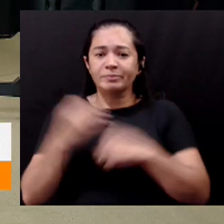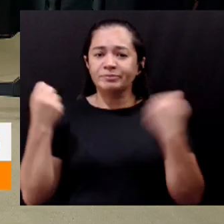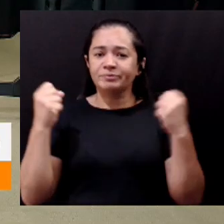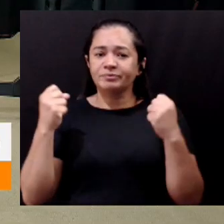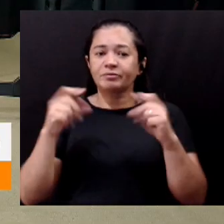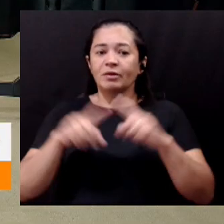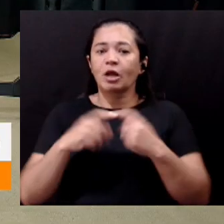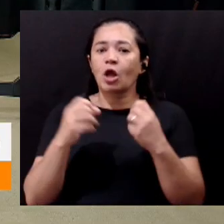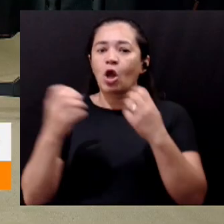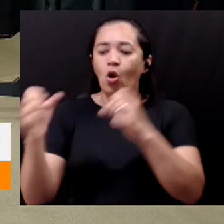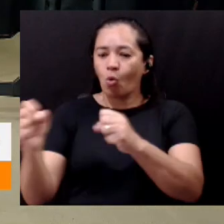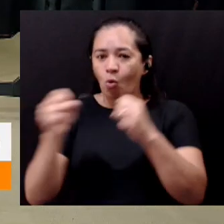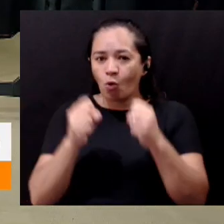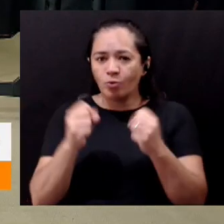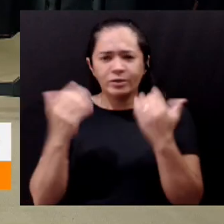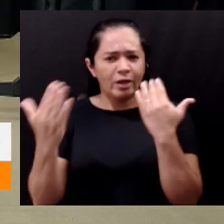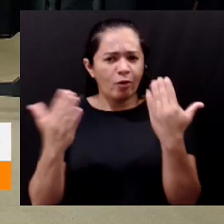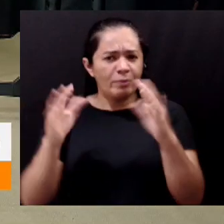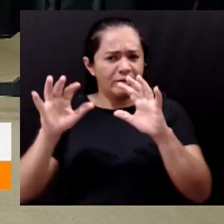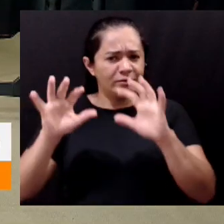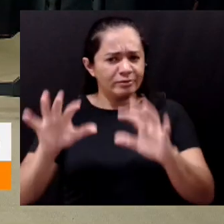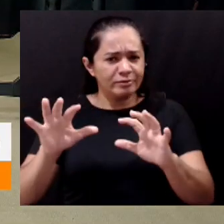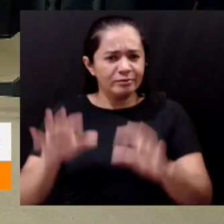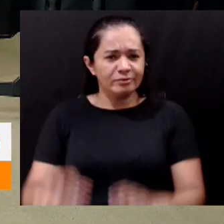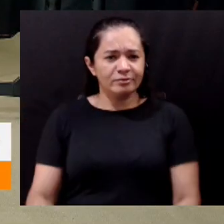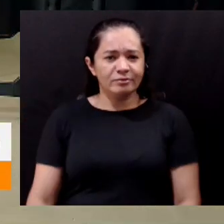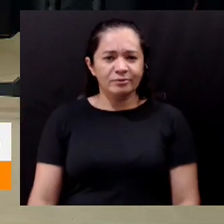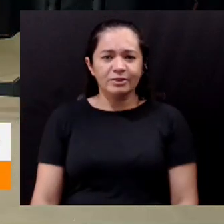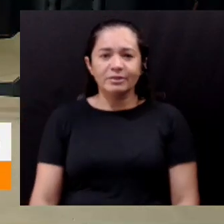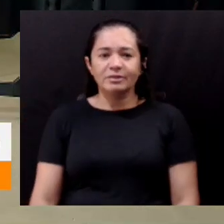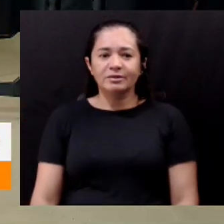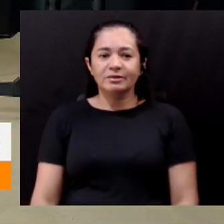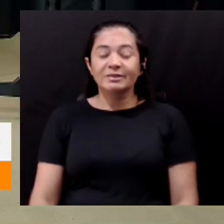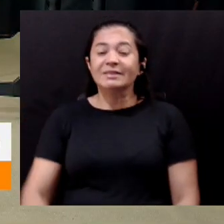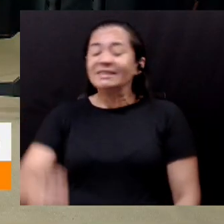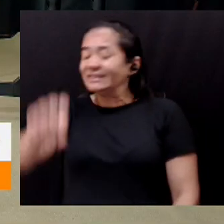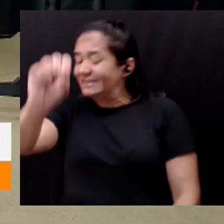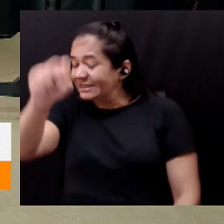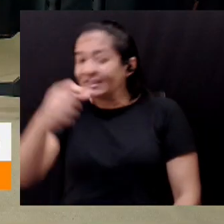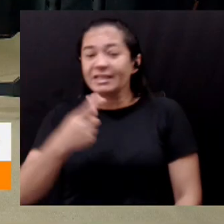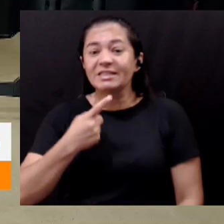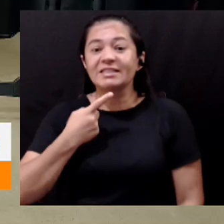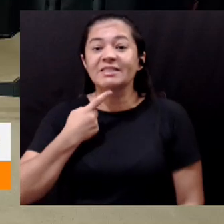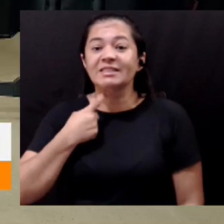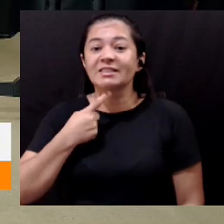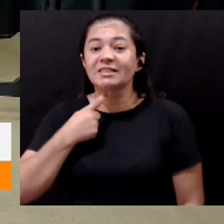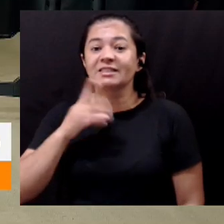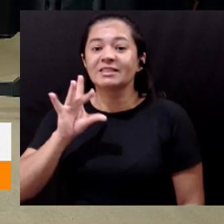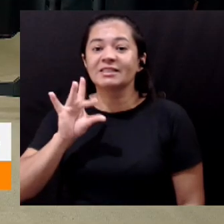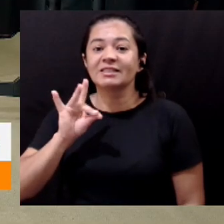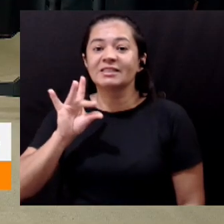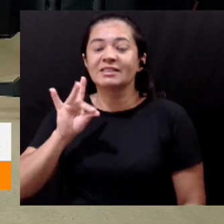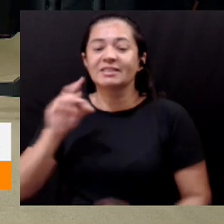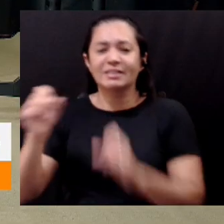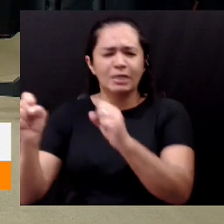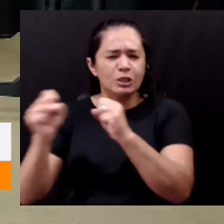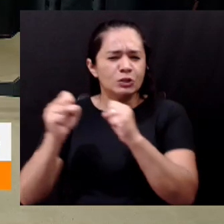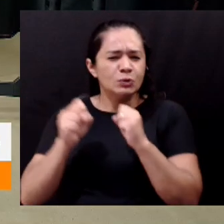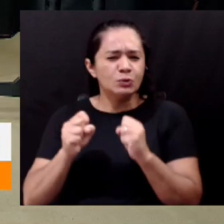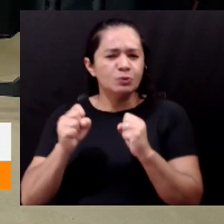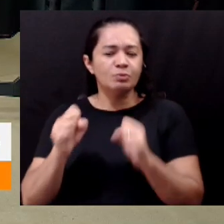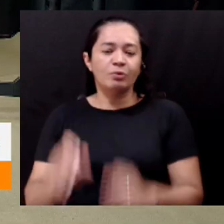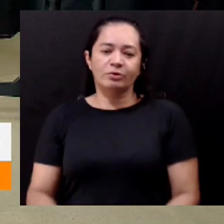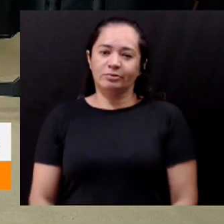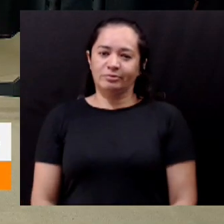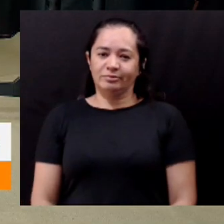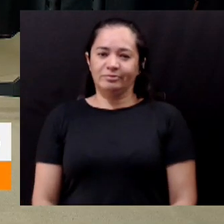Poderíamos dizer que seria uma sede de poder? É isso! Olha, sede de poder, eu já ouvi essa É. frase. É Talvez isso. talvez uma sede